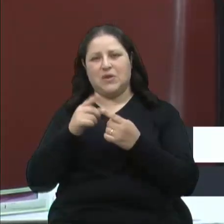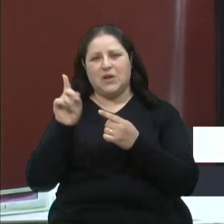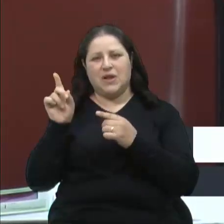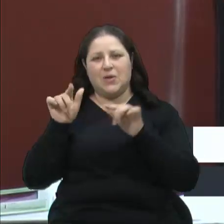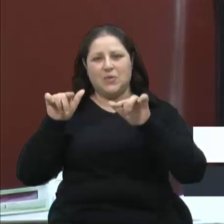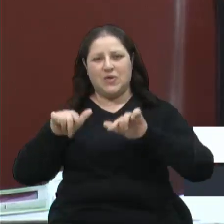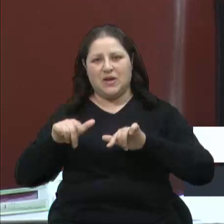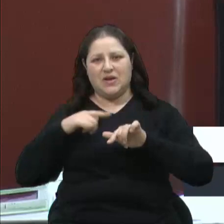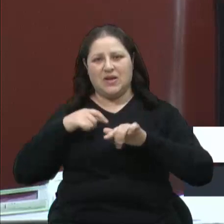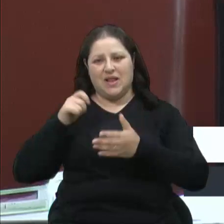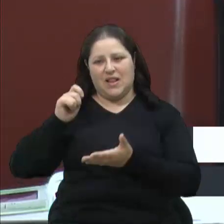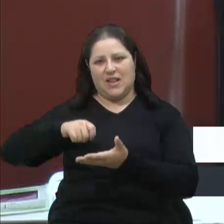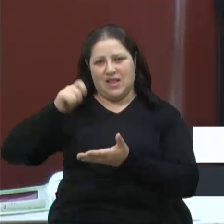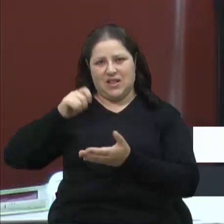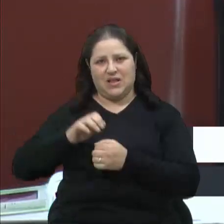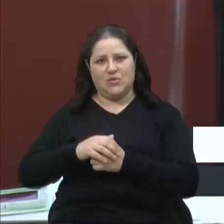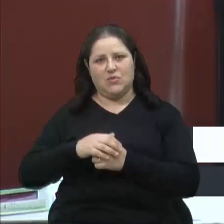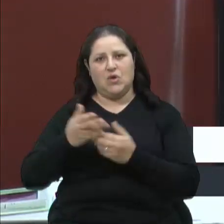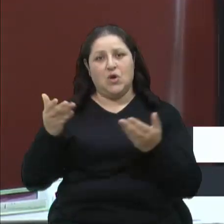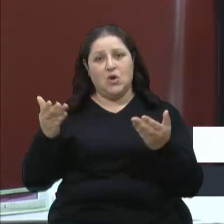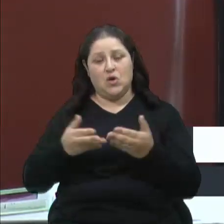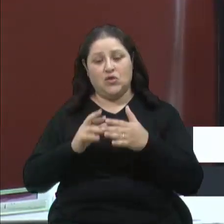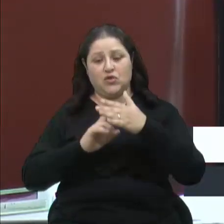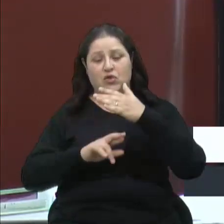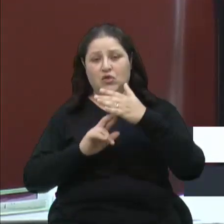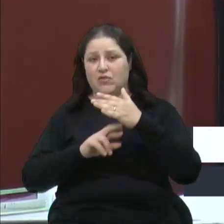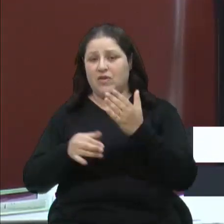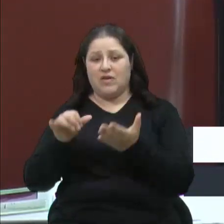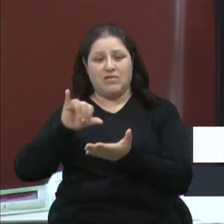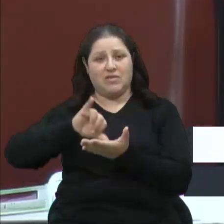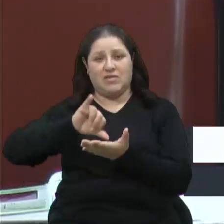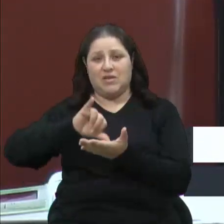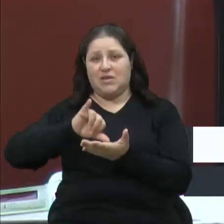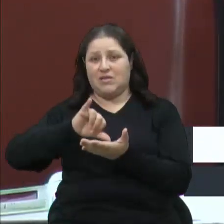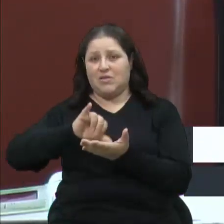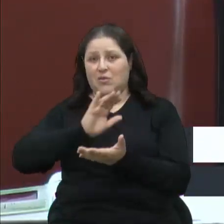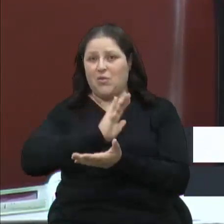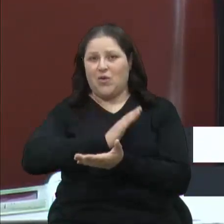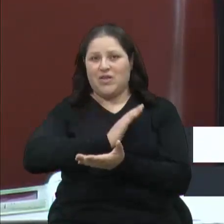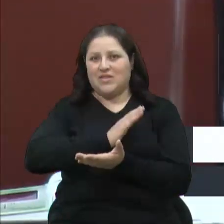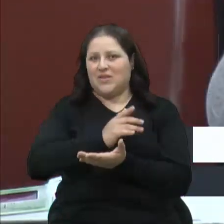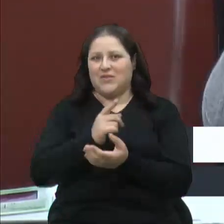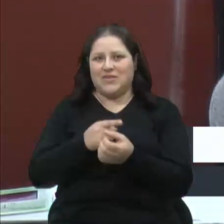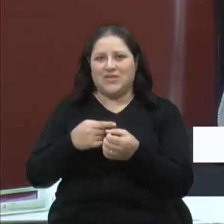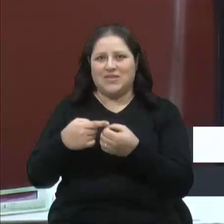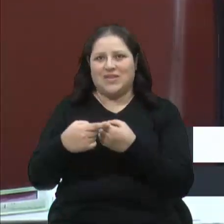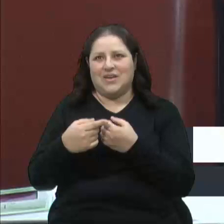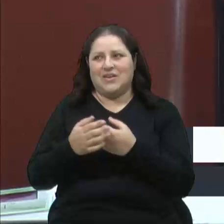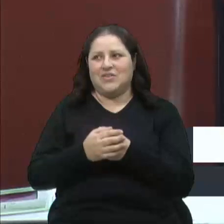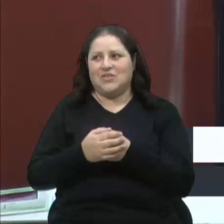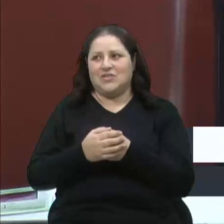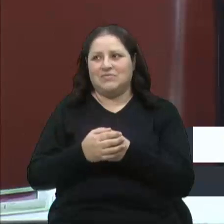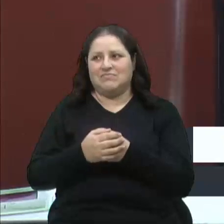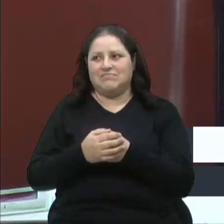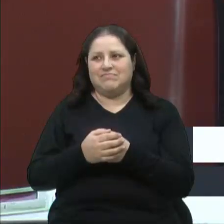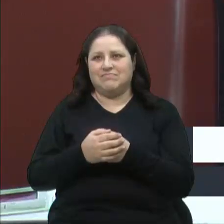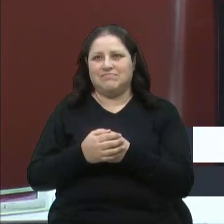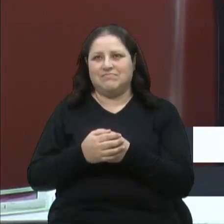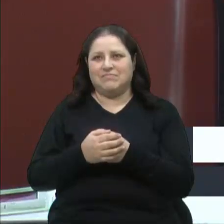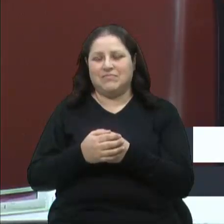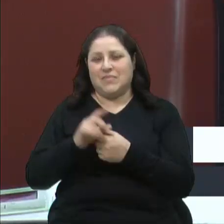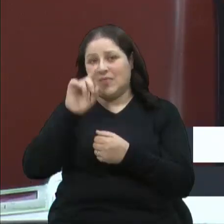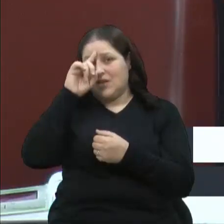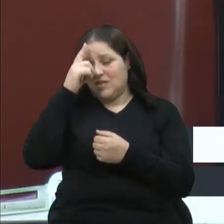complexo, porque hoje está no coração de Caxias a rodoviária, né? E quanto tempo perde até sair para pegar a rodovia? Então, a